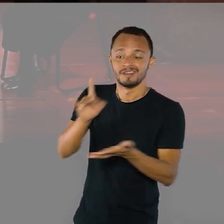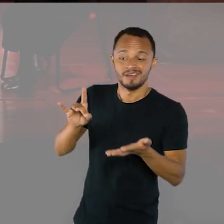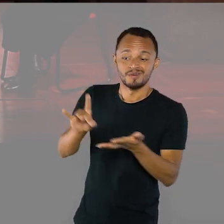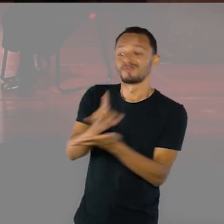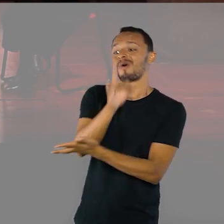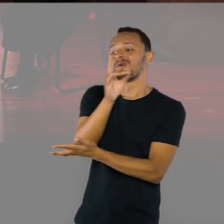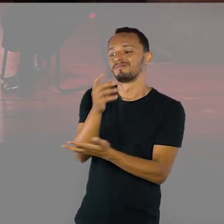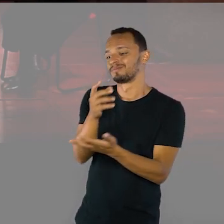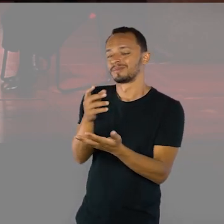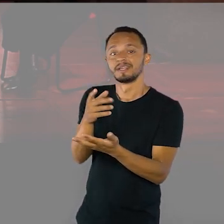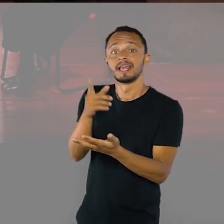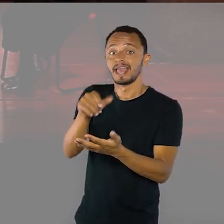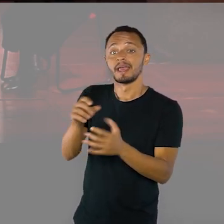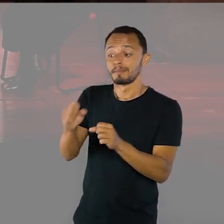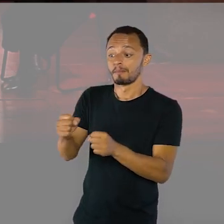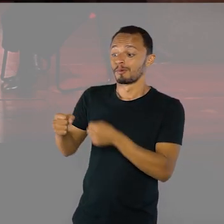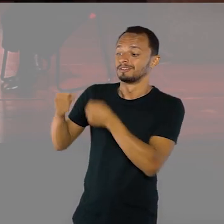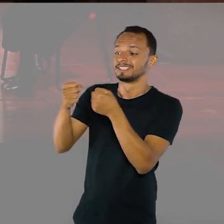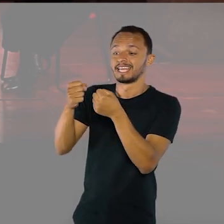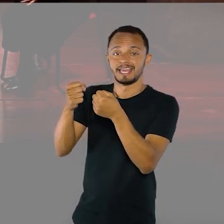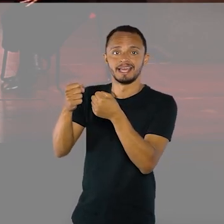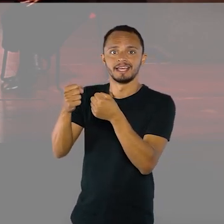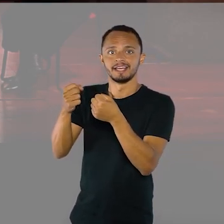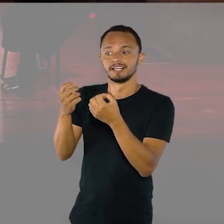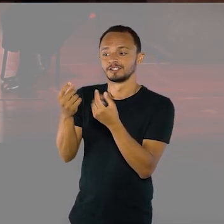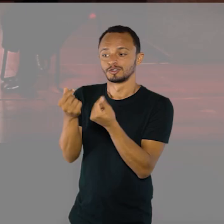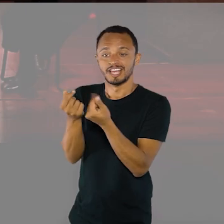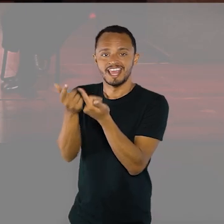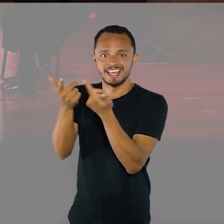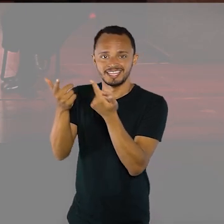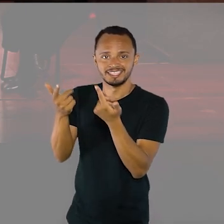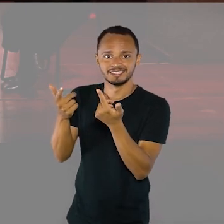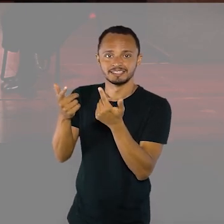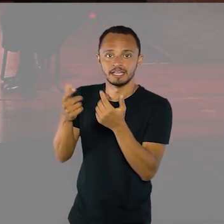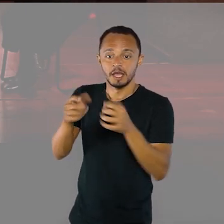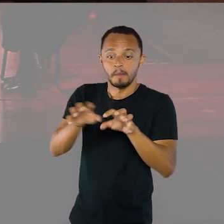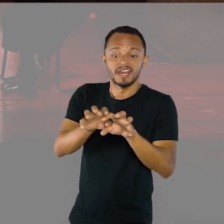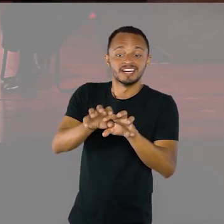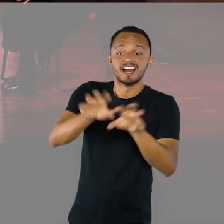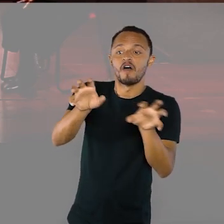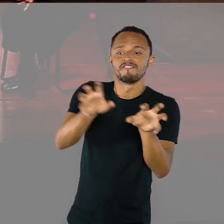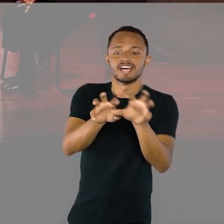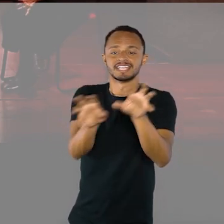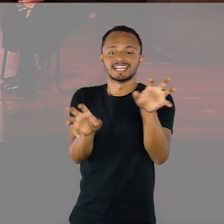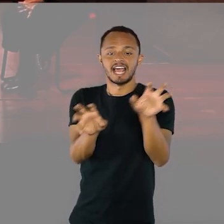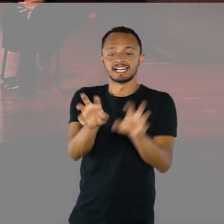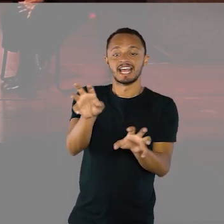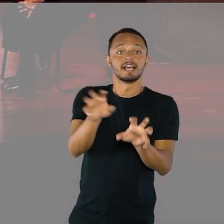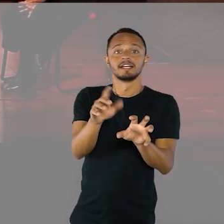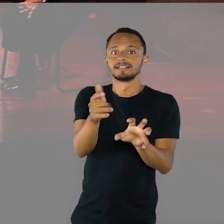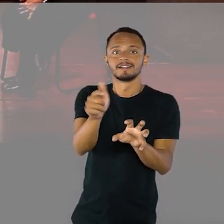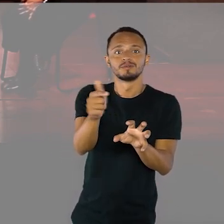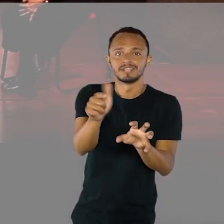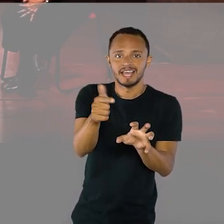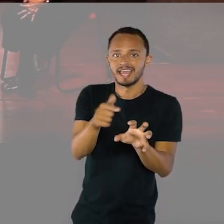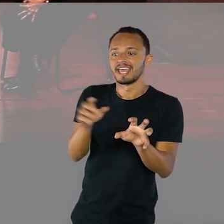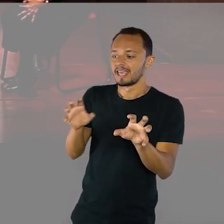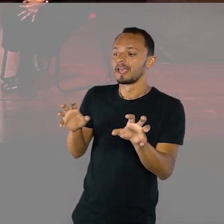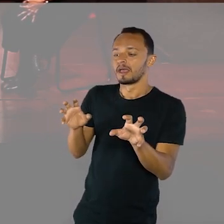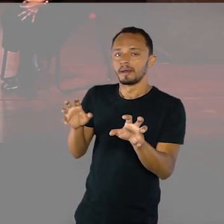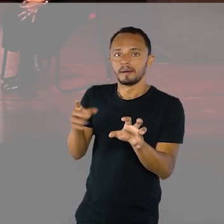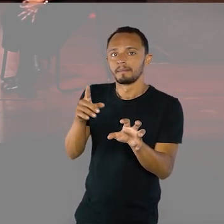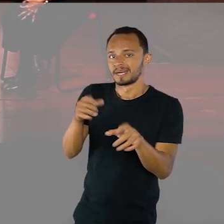manter o poder das elites, para não fragmentar o território, como havia ocorrido na América Espanhola, e, sobretudo, para